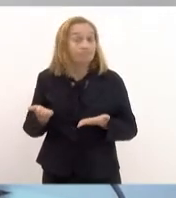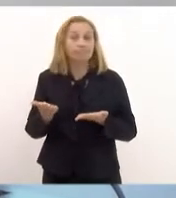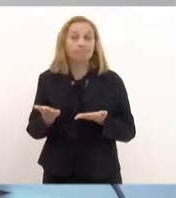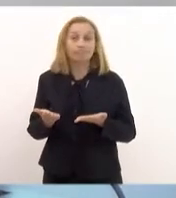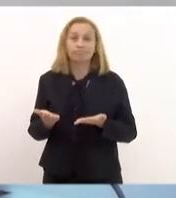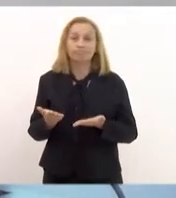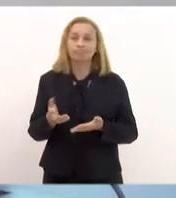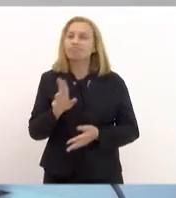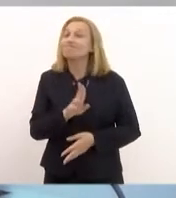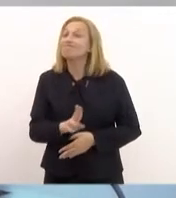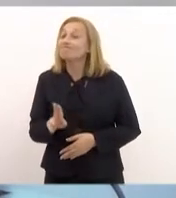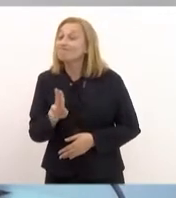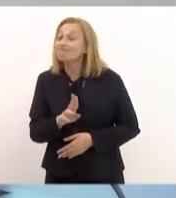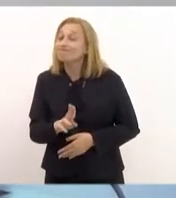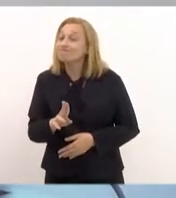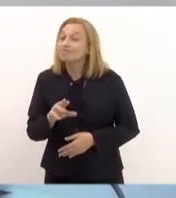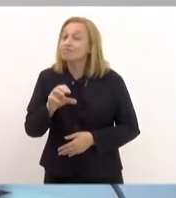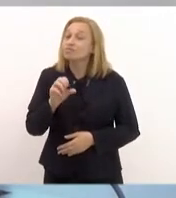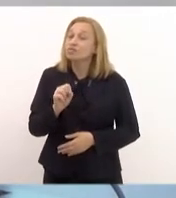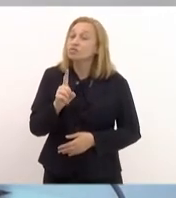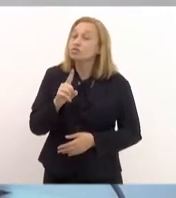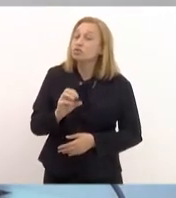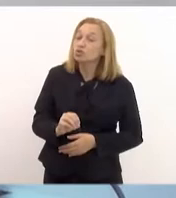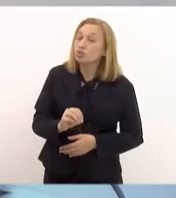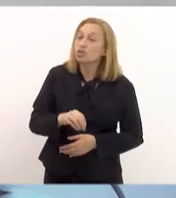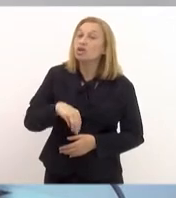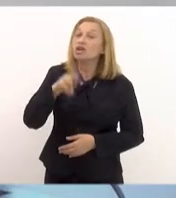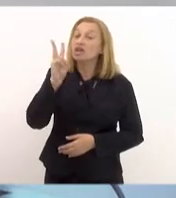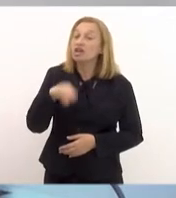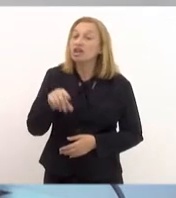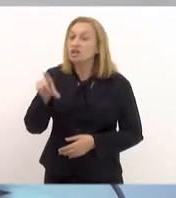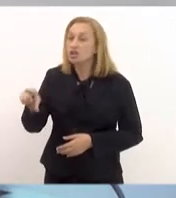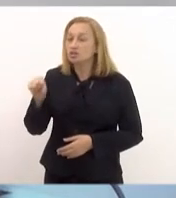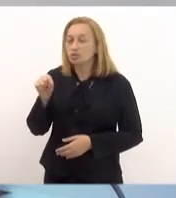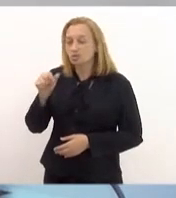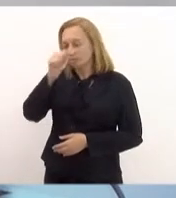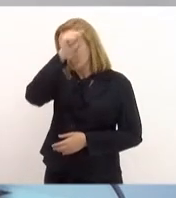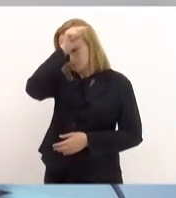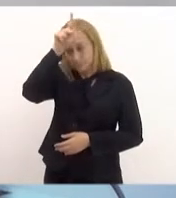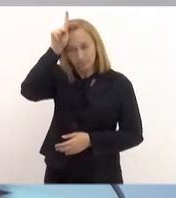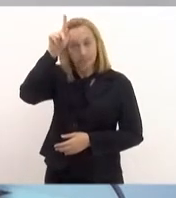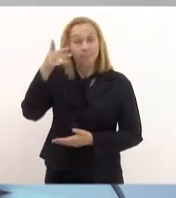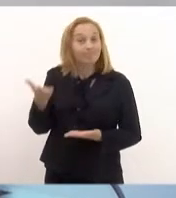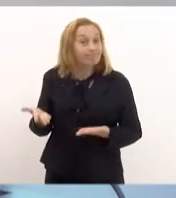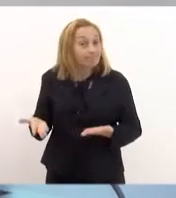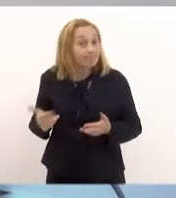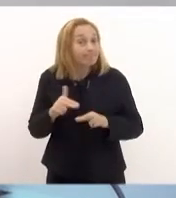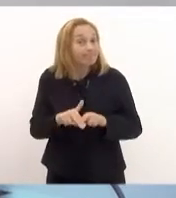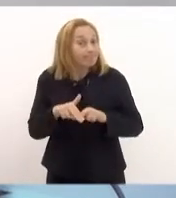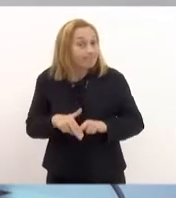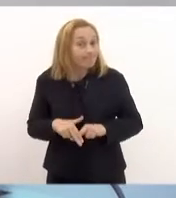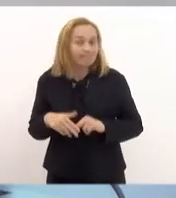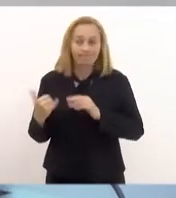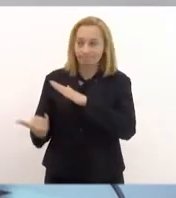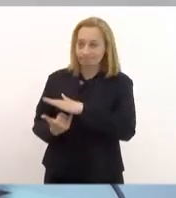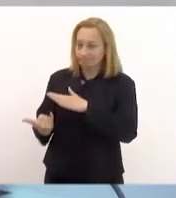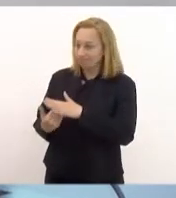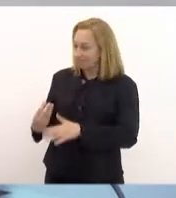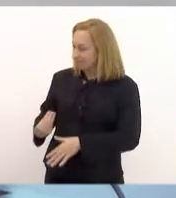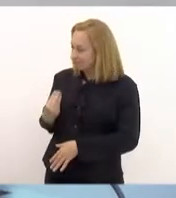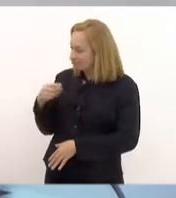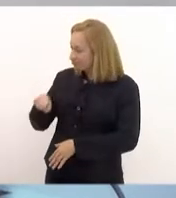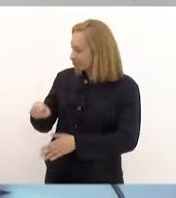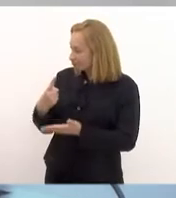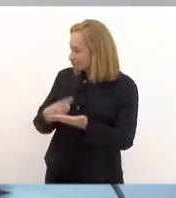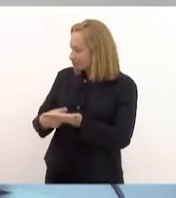o uso do solo, quem define são as prefeituras. Por isso que o Instituto tem que estar aqui em comum